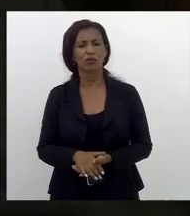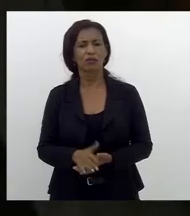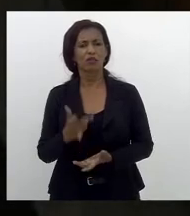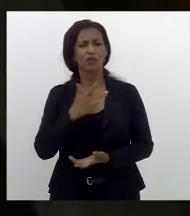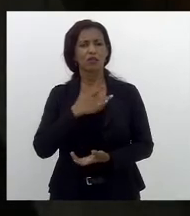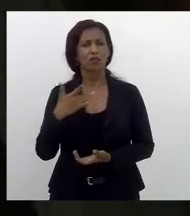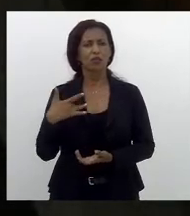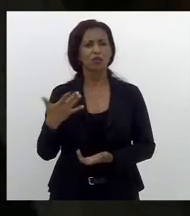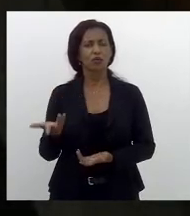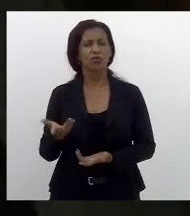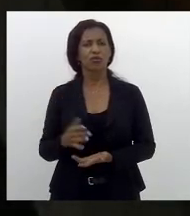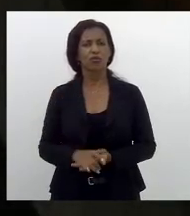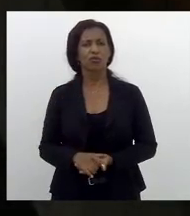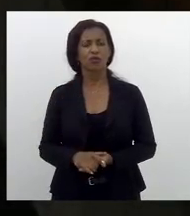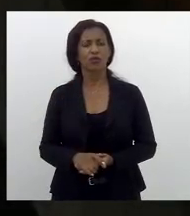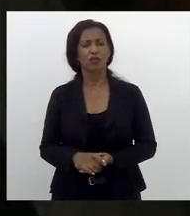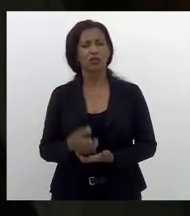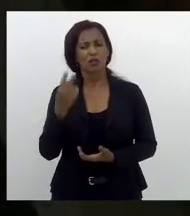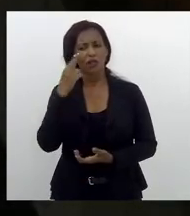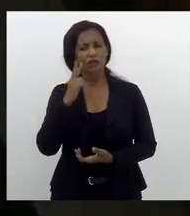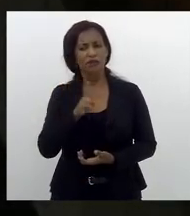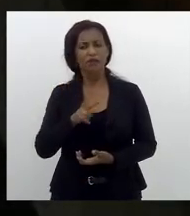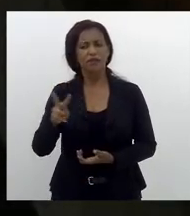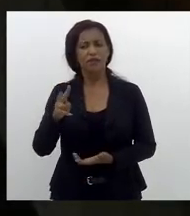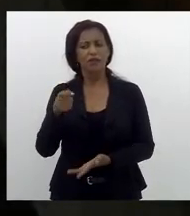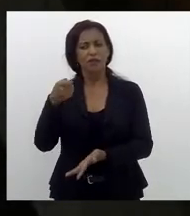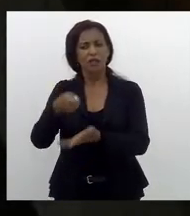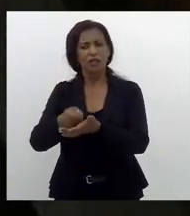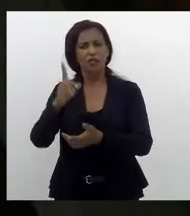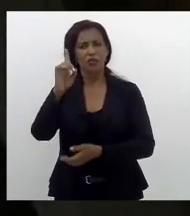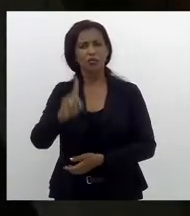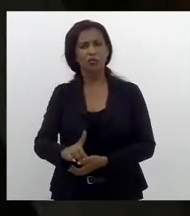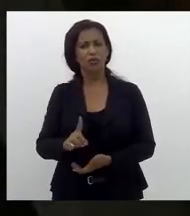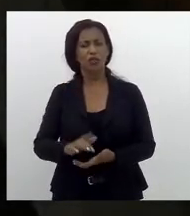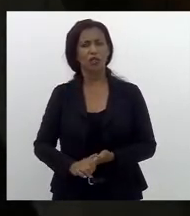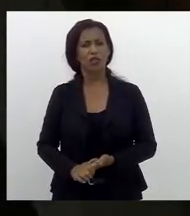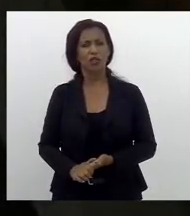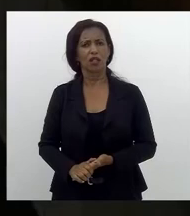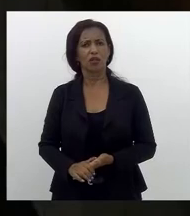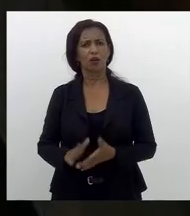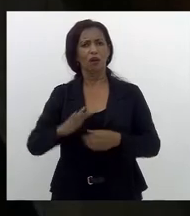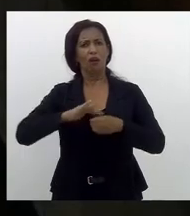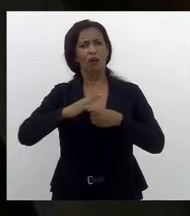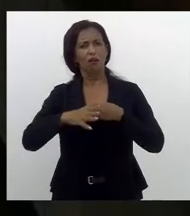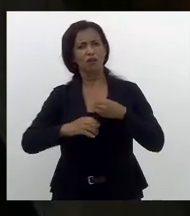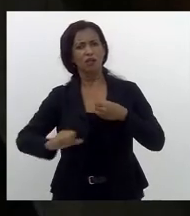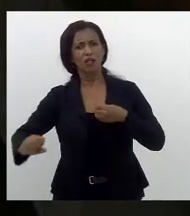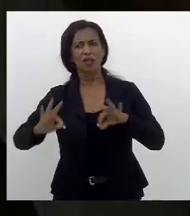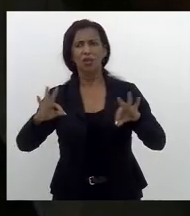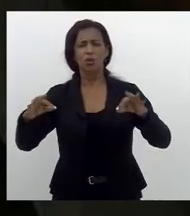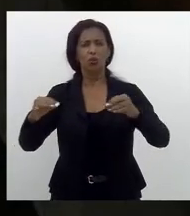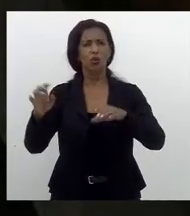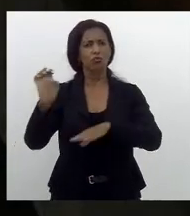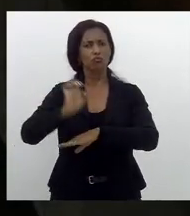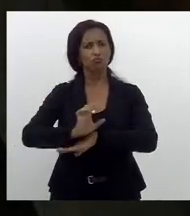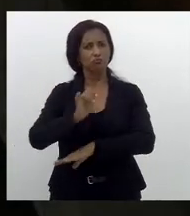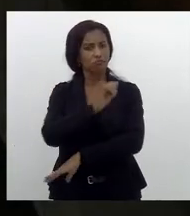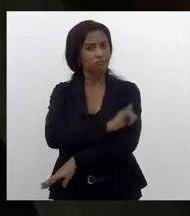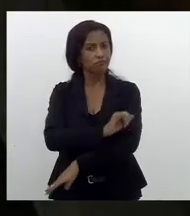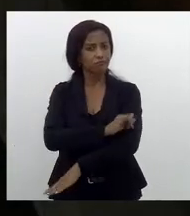da saúde, do ponto de vista da garantia do direito ao saneamento em todo o estado do Rio de